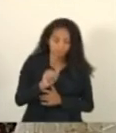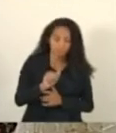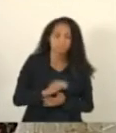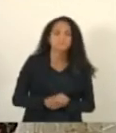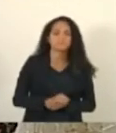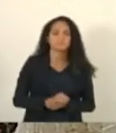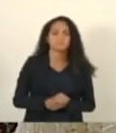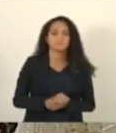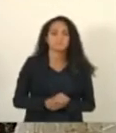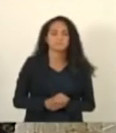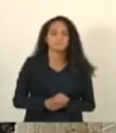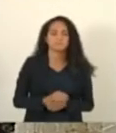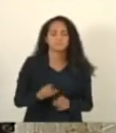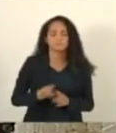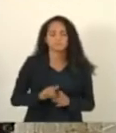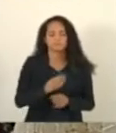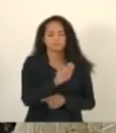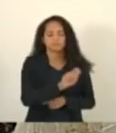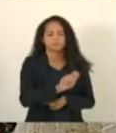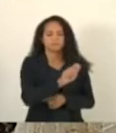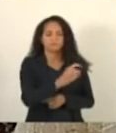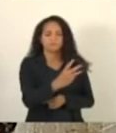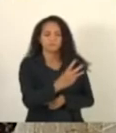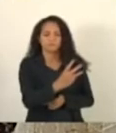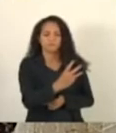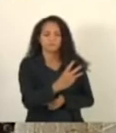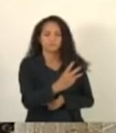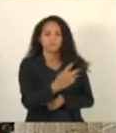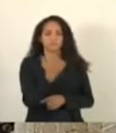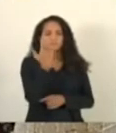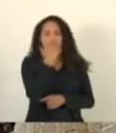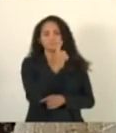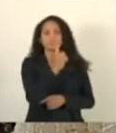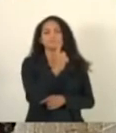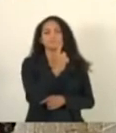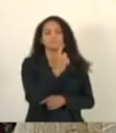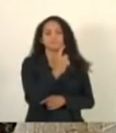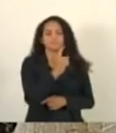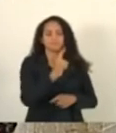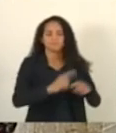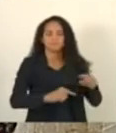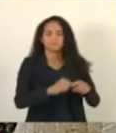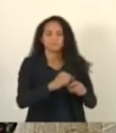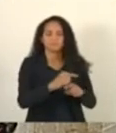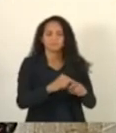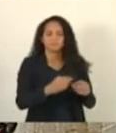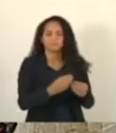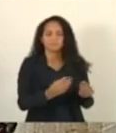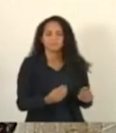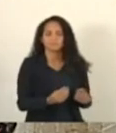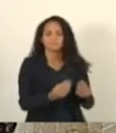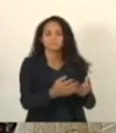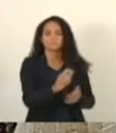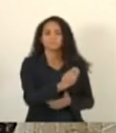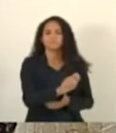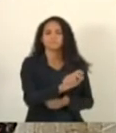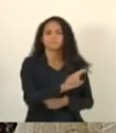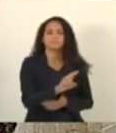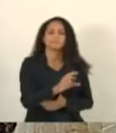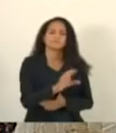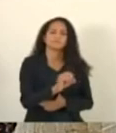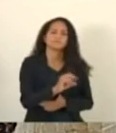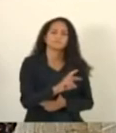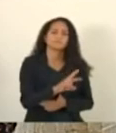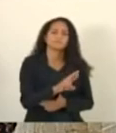A terceira associação a ser beneficiada com esse equipamento será a Associação Córrego